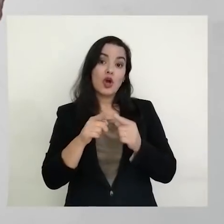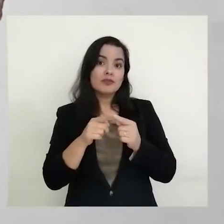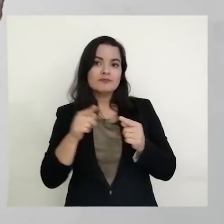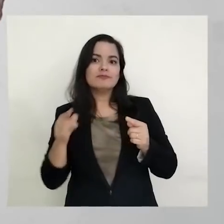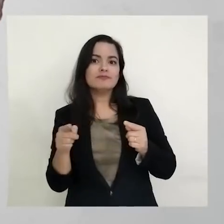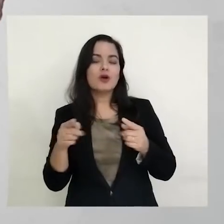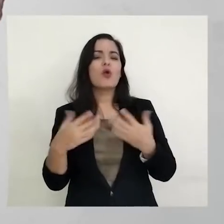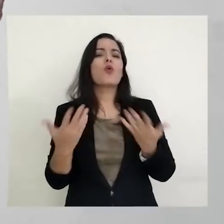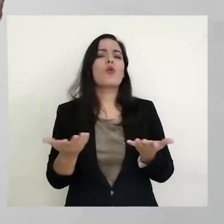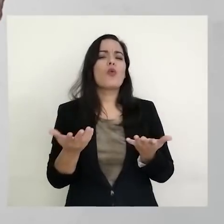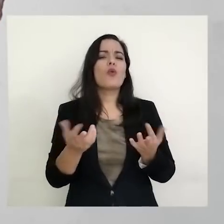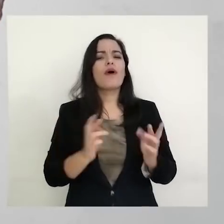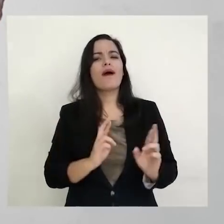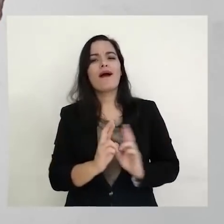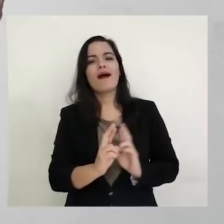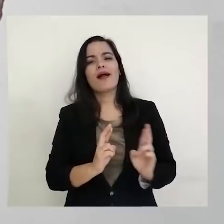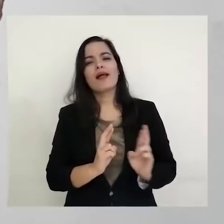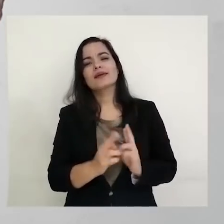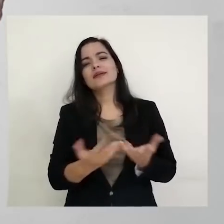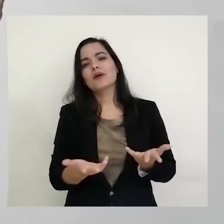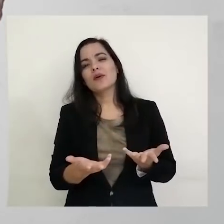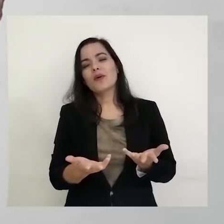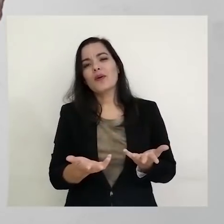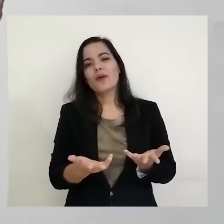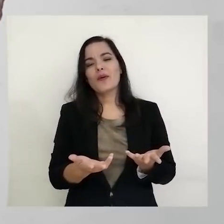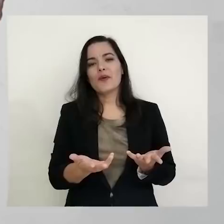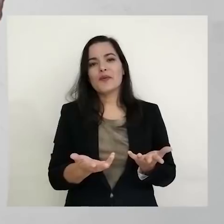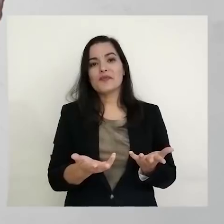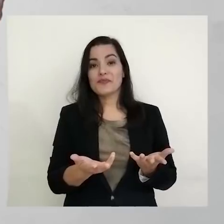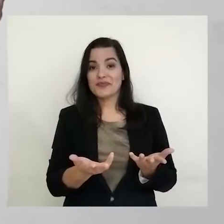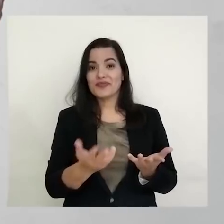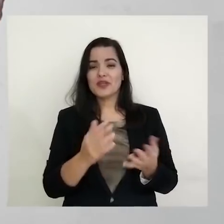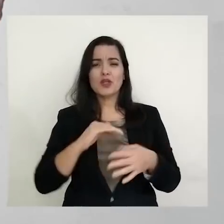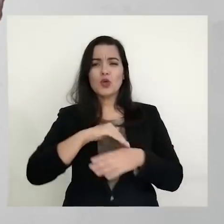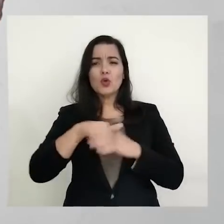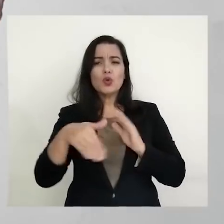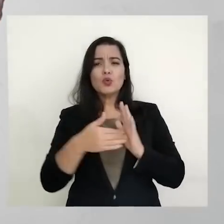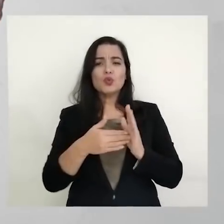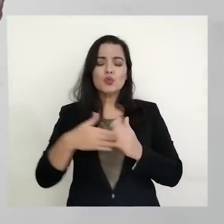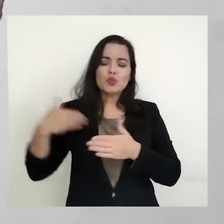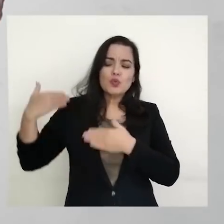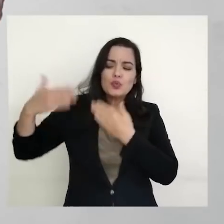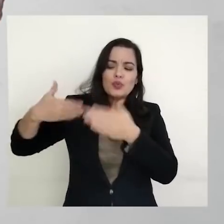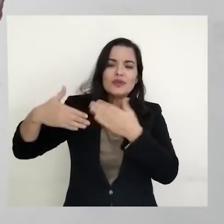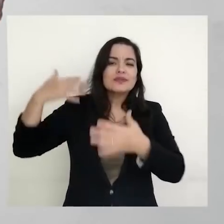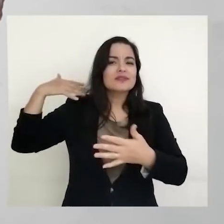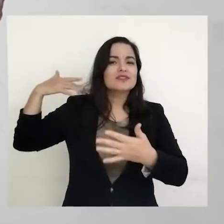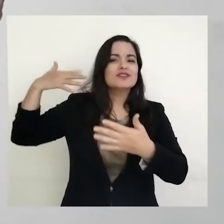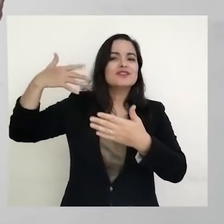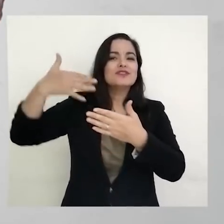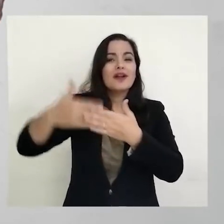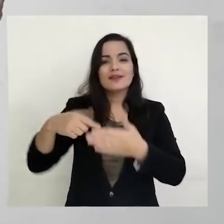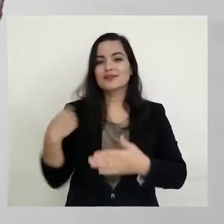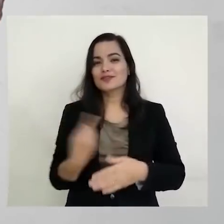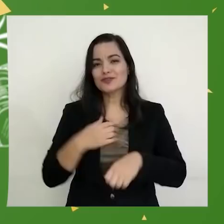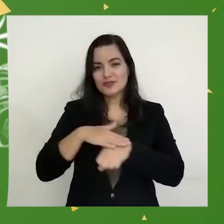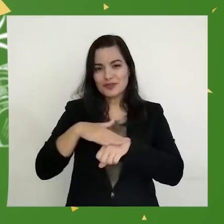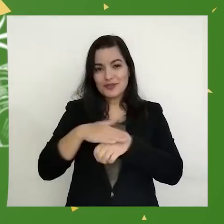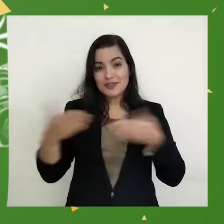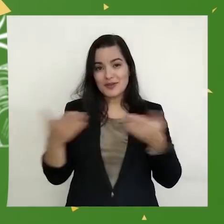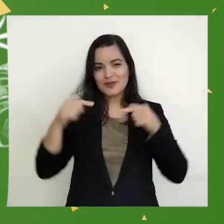sobrenome, qual é a relação que tudo isso tem com todo esse processo histórico que nós conversamos aqui